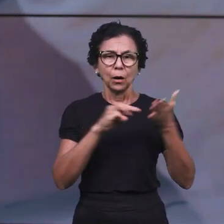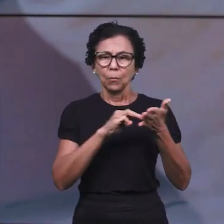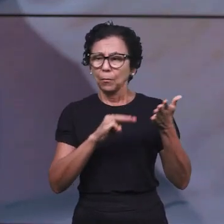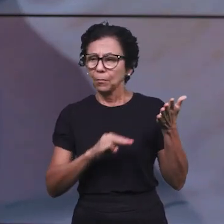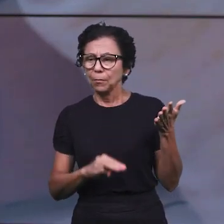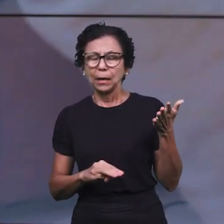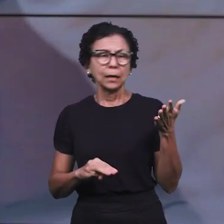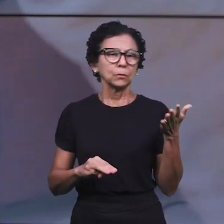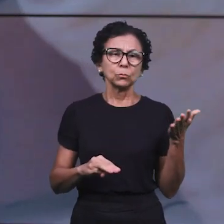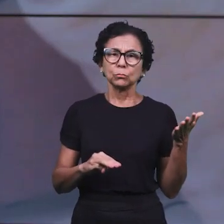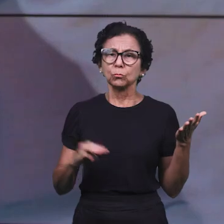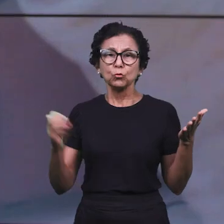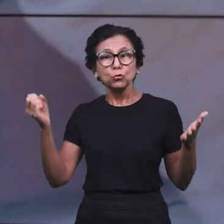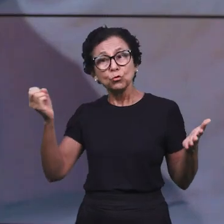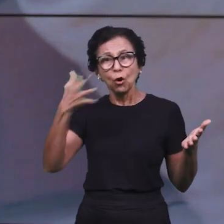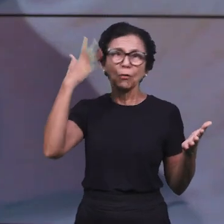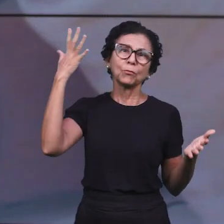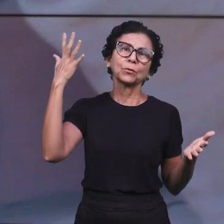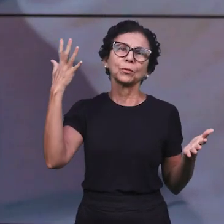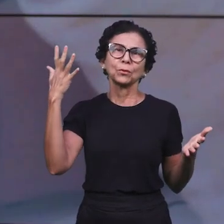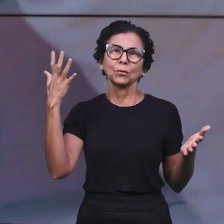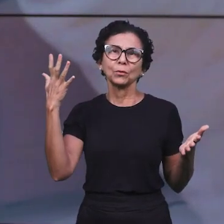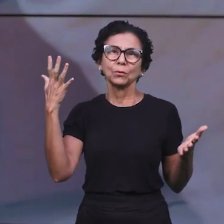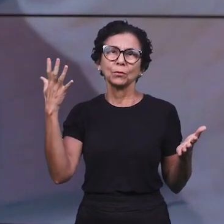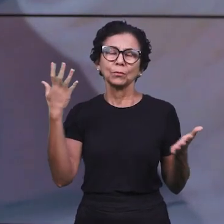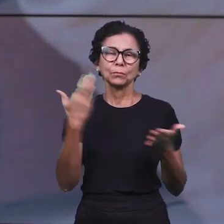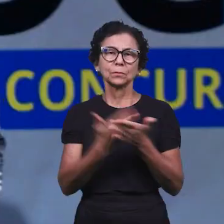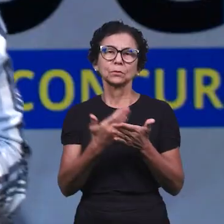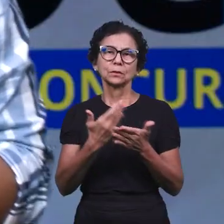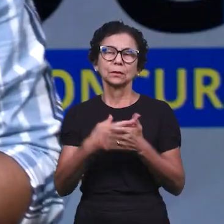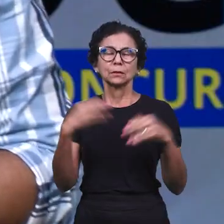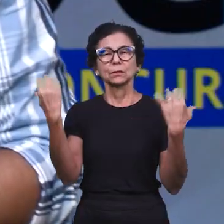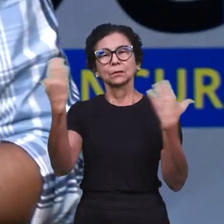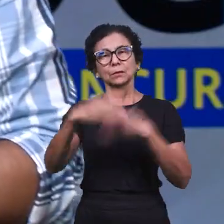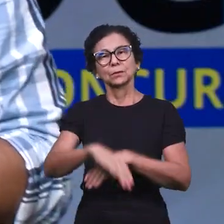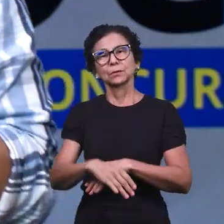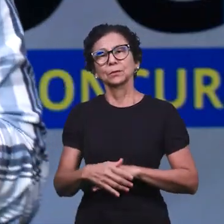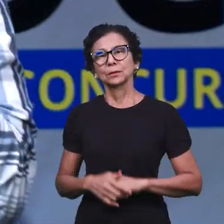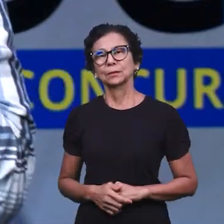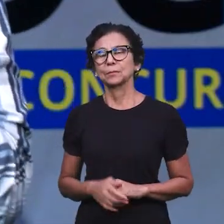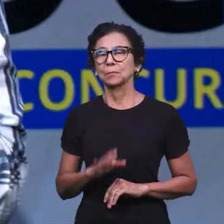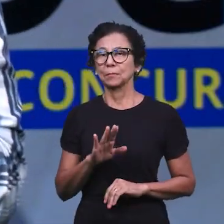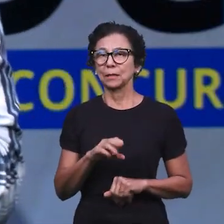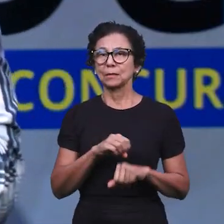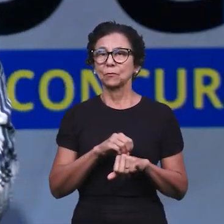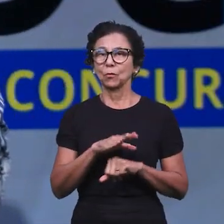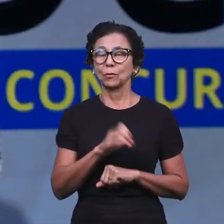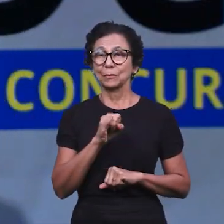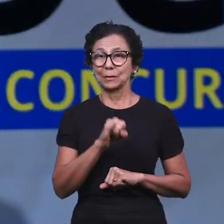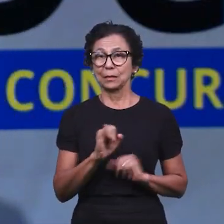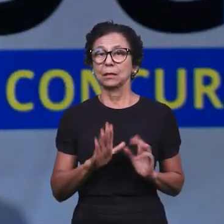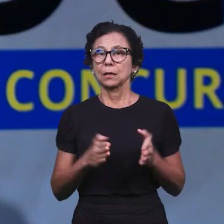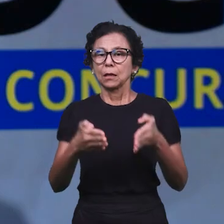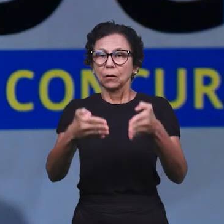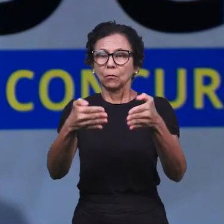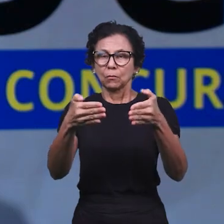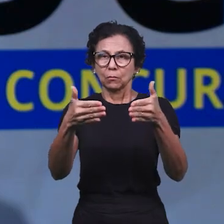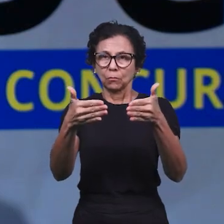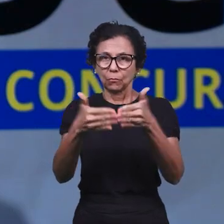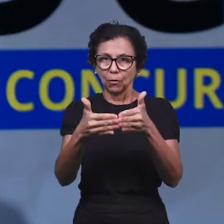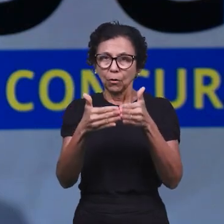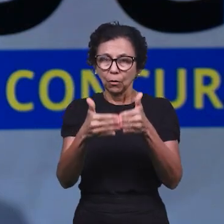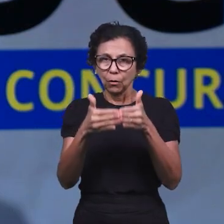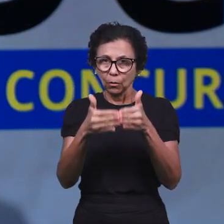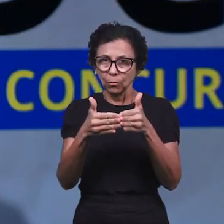muito revolucionário para os estudos para concurso. E eu quero te dizer aqui, ó, se você tiver foco, tá? Se você tiver